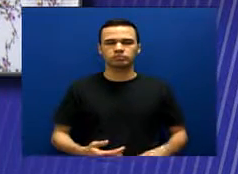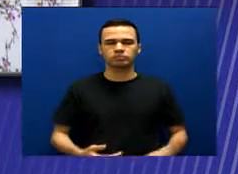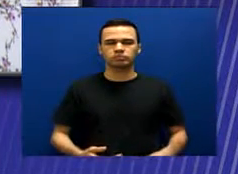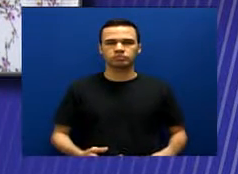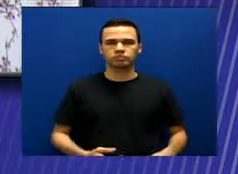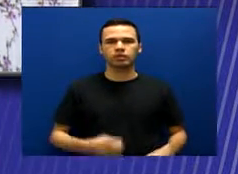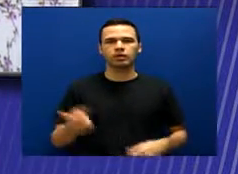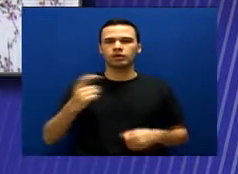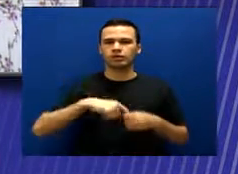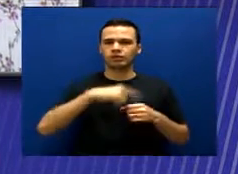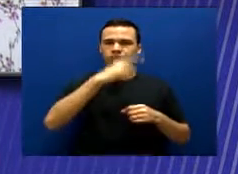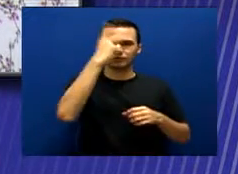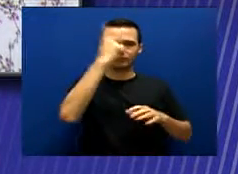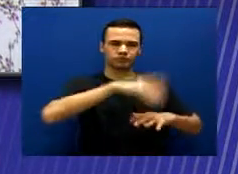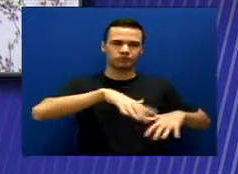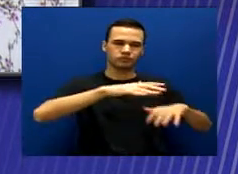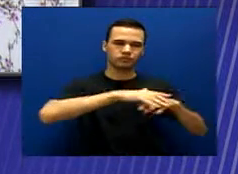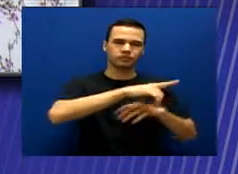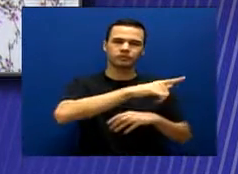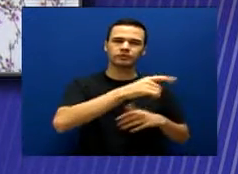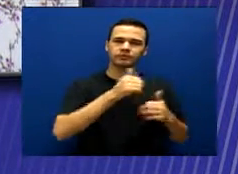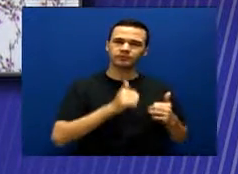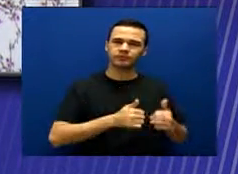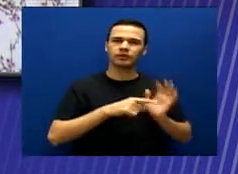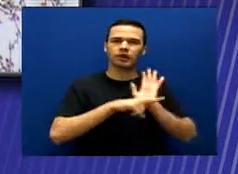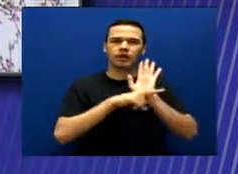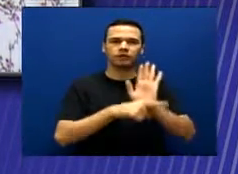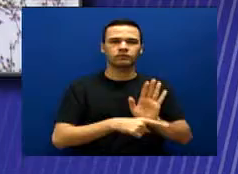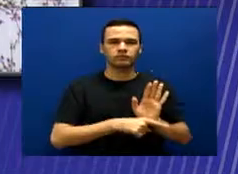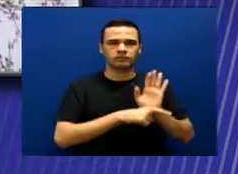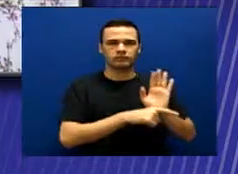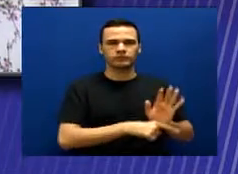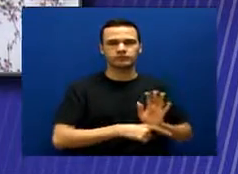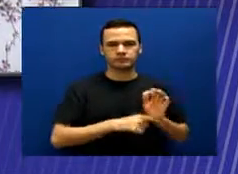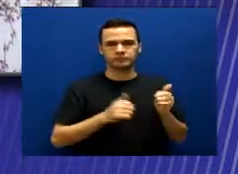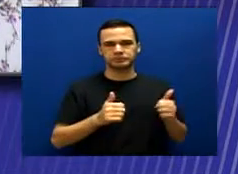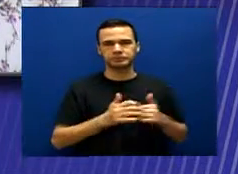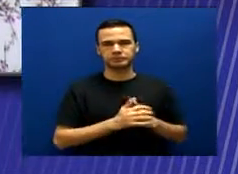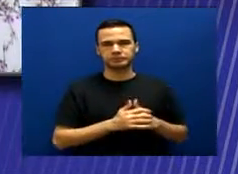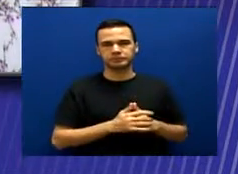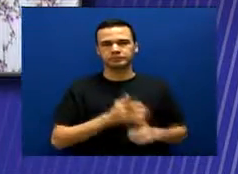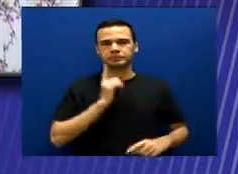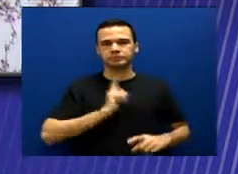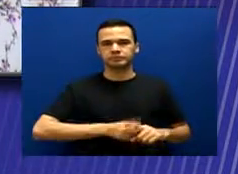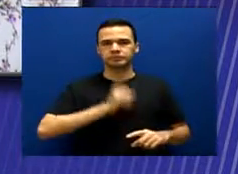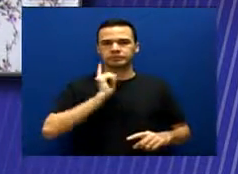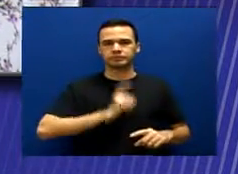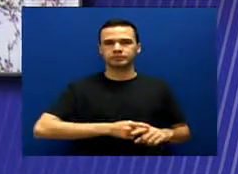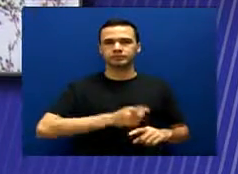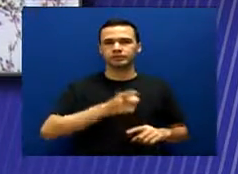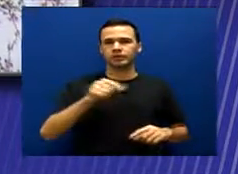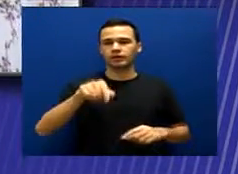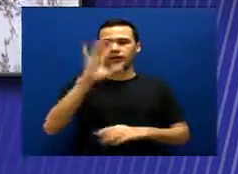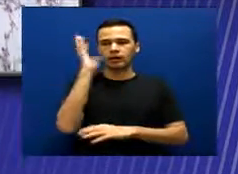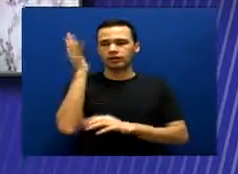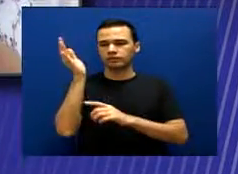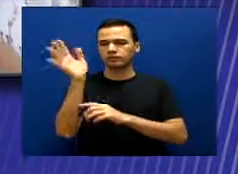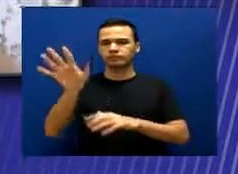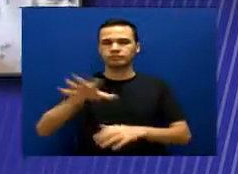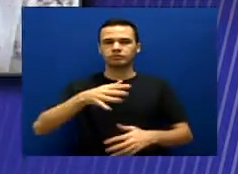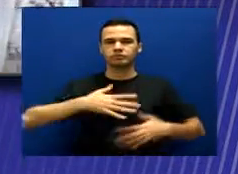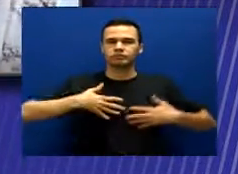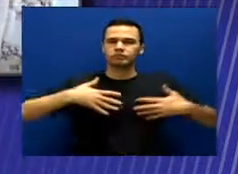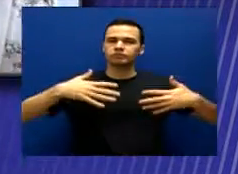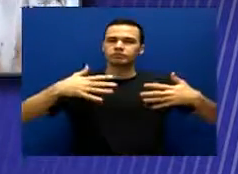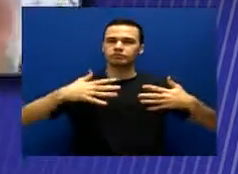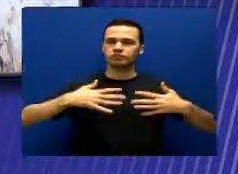que dê retorno à população, que seja benéfico, extremamente benéfico, porque é o pulmão de uma cidade.